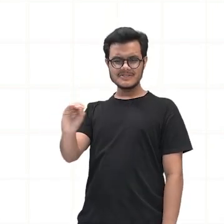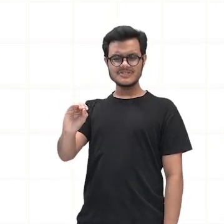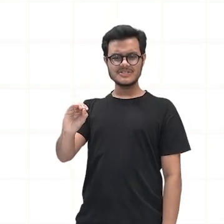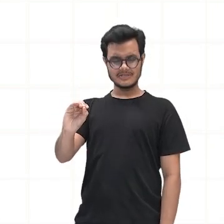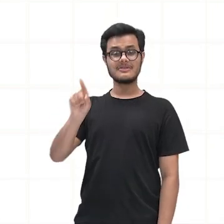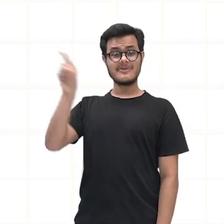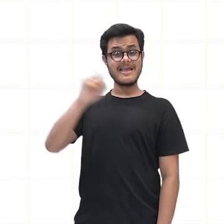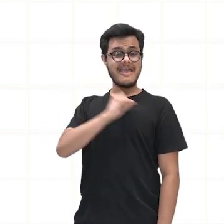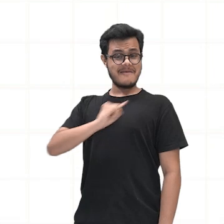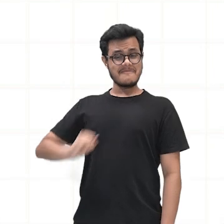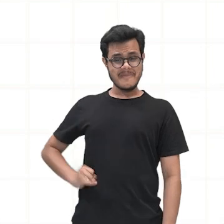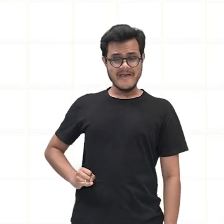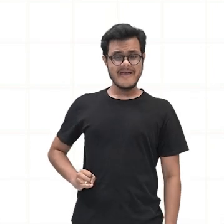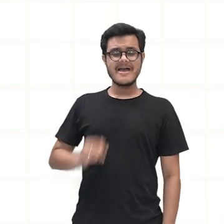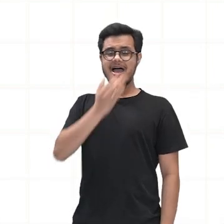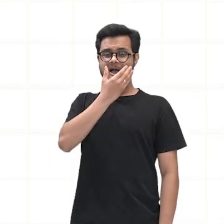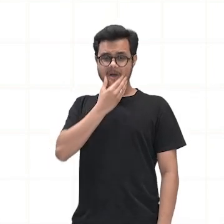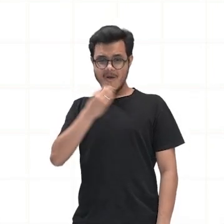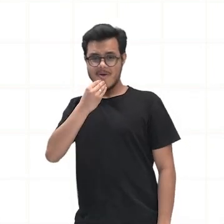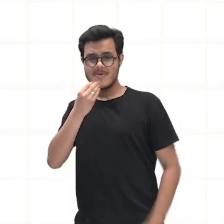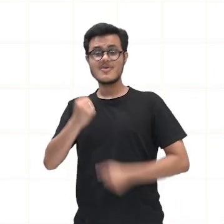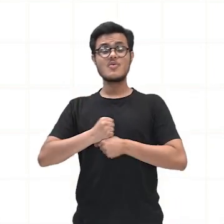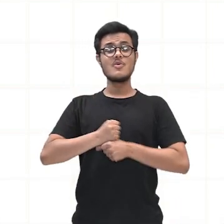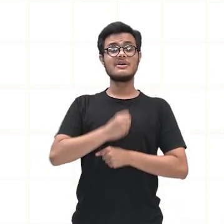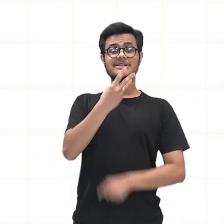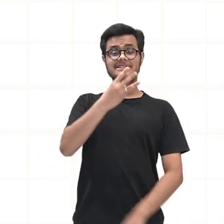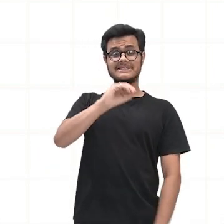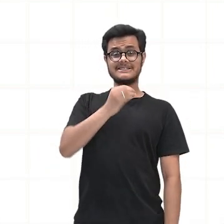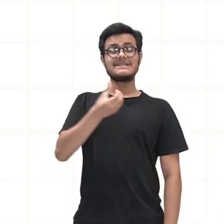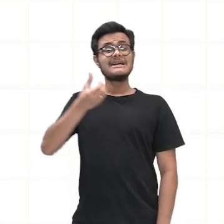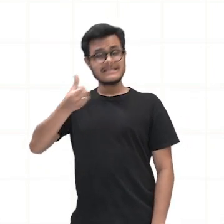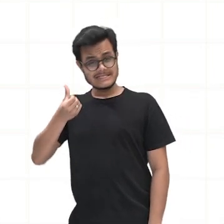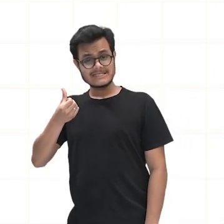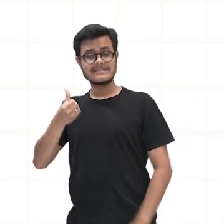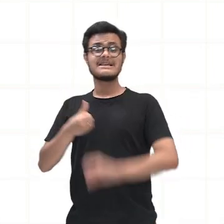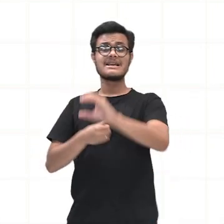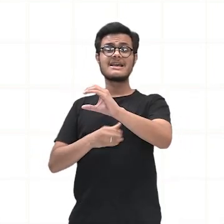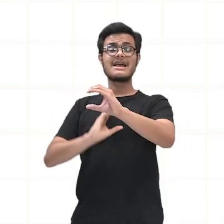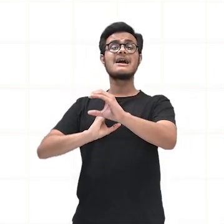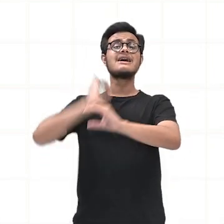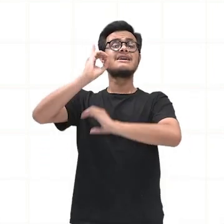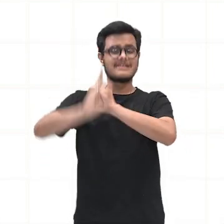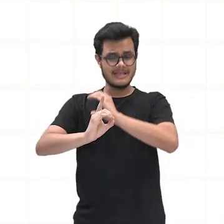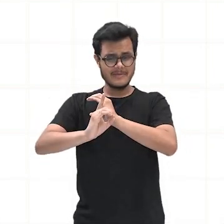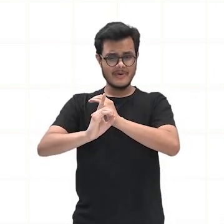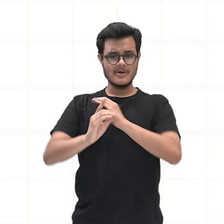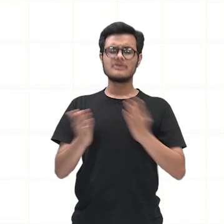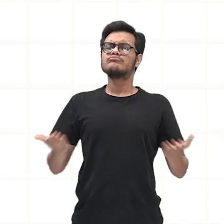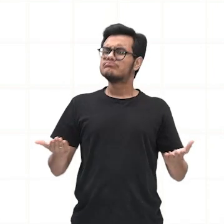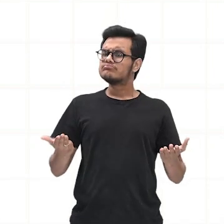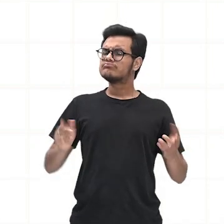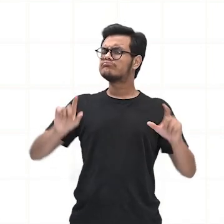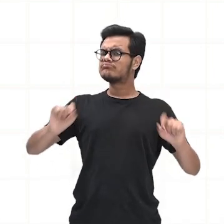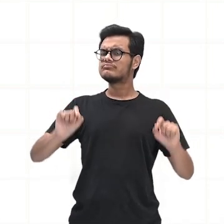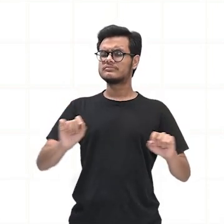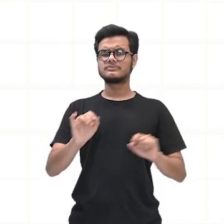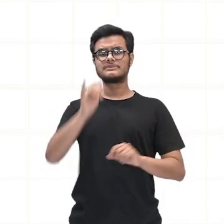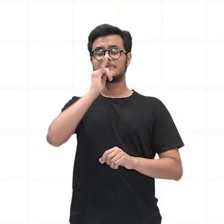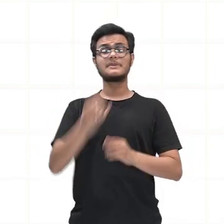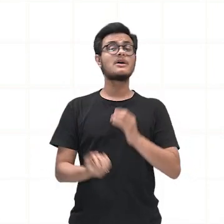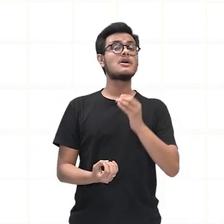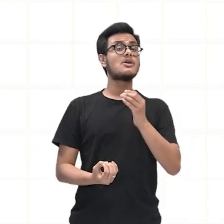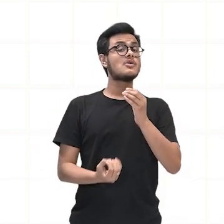306, continuaria com essa política e em 330 d.C., ele iria fundar